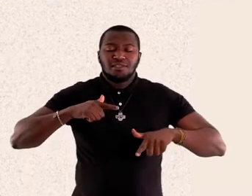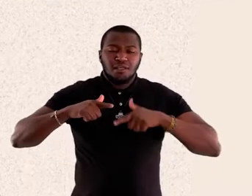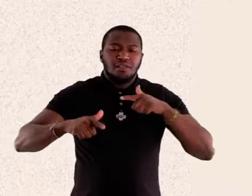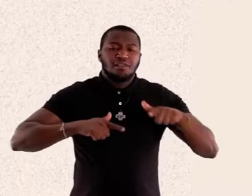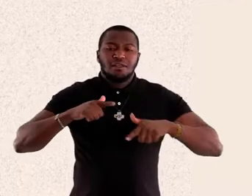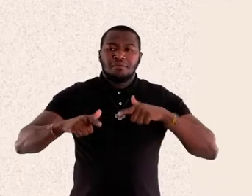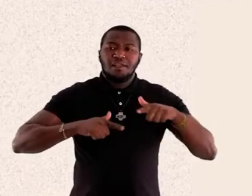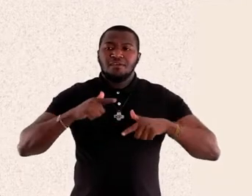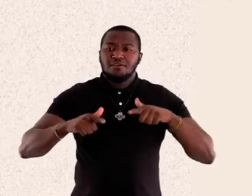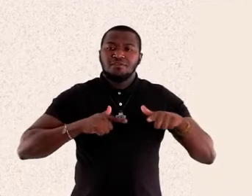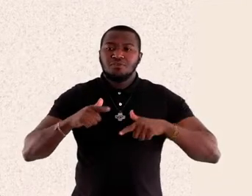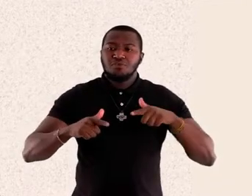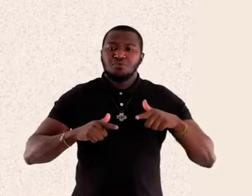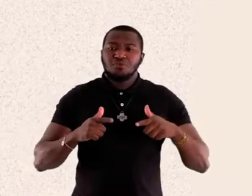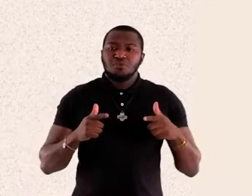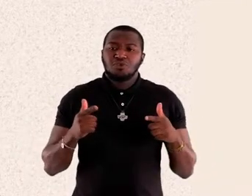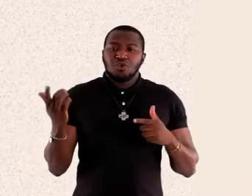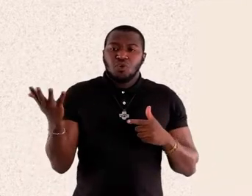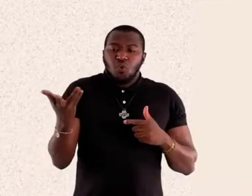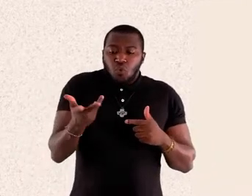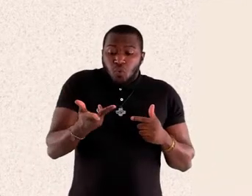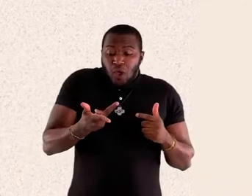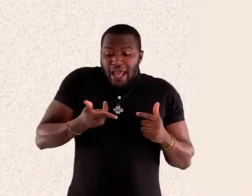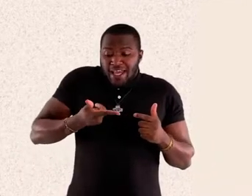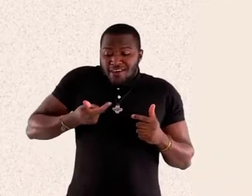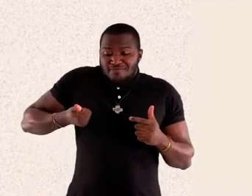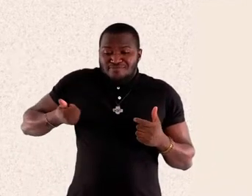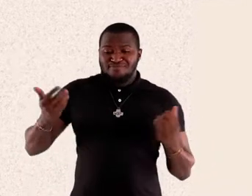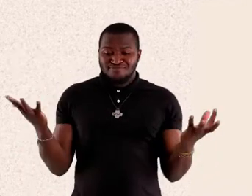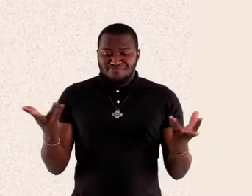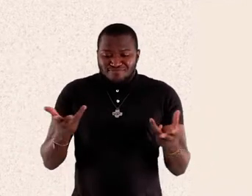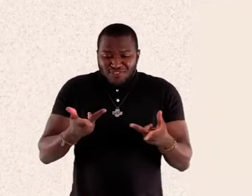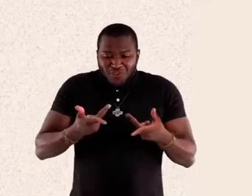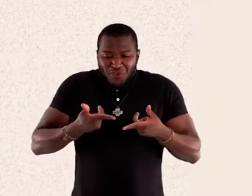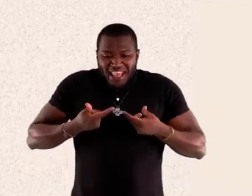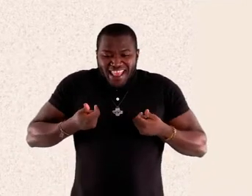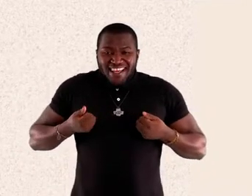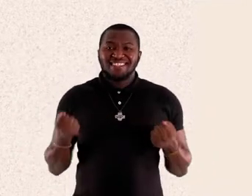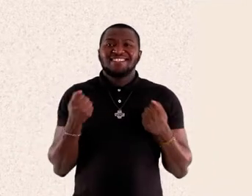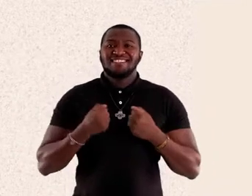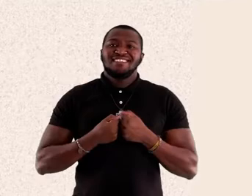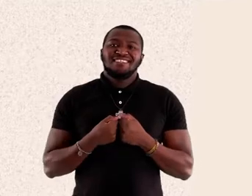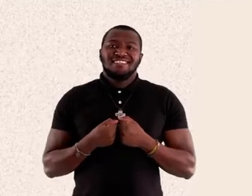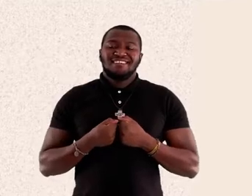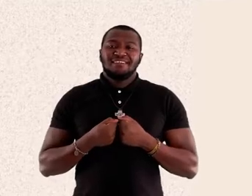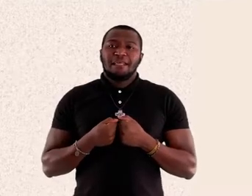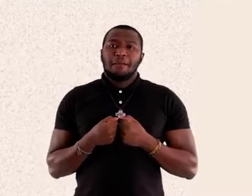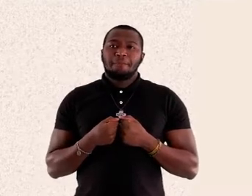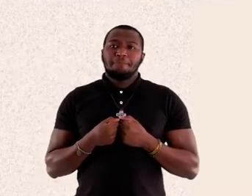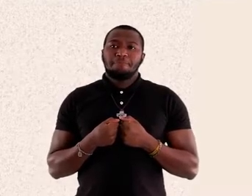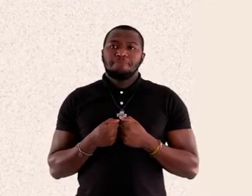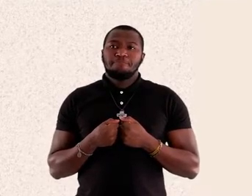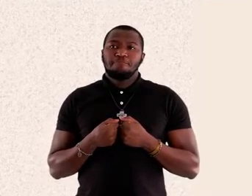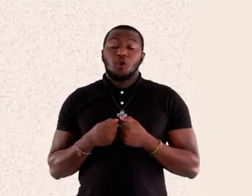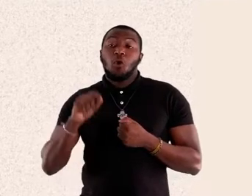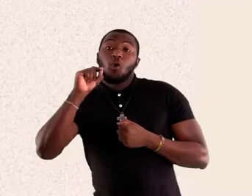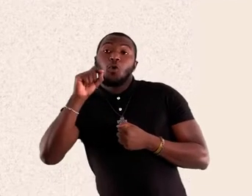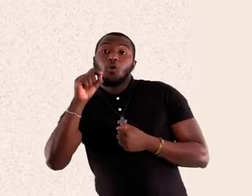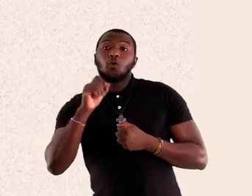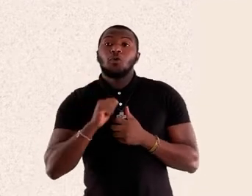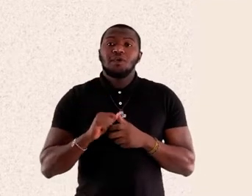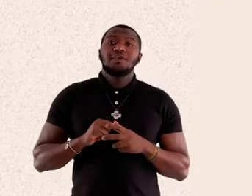bem-estar muito maior é é e o que